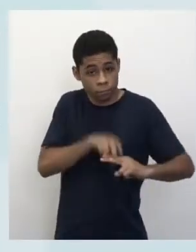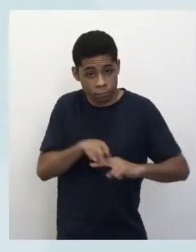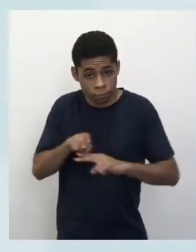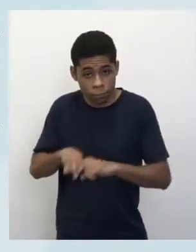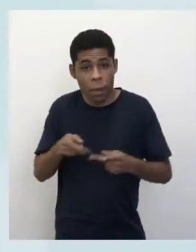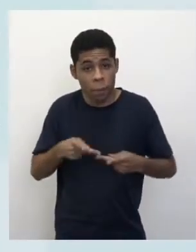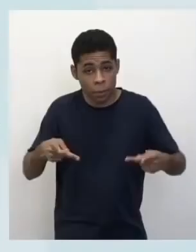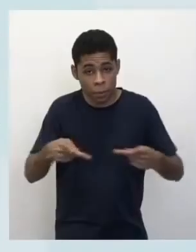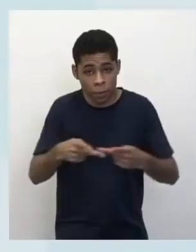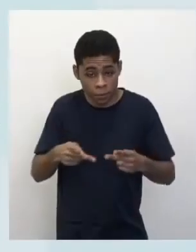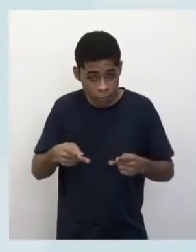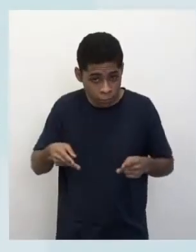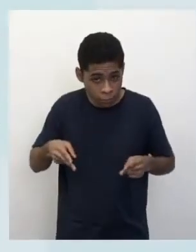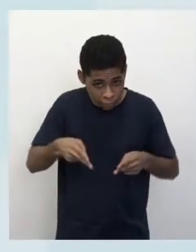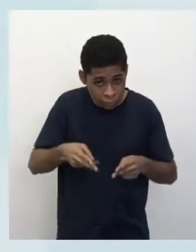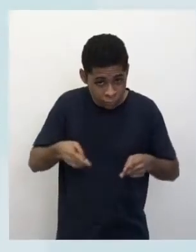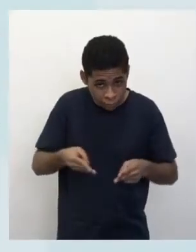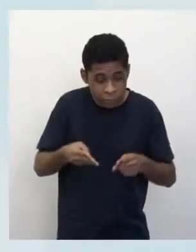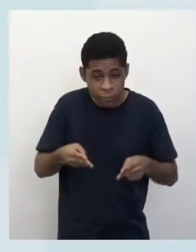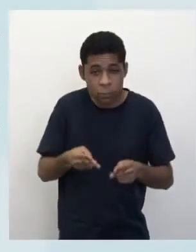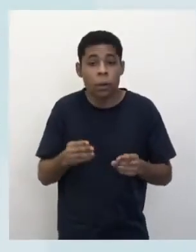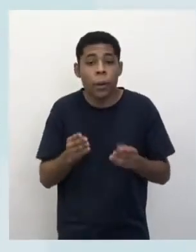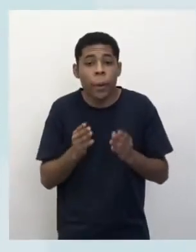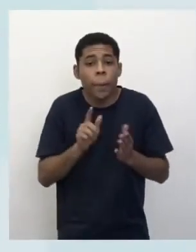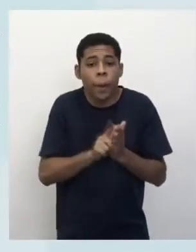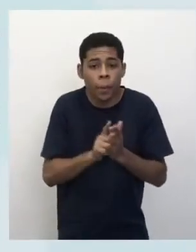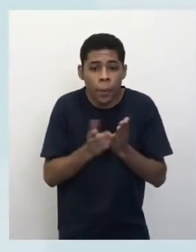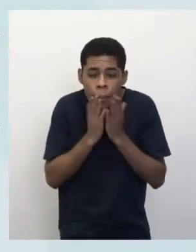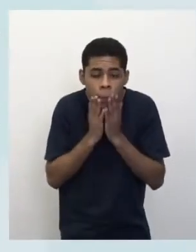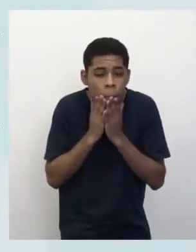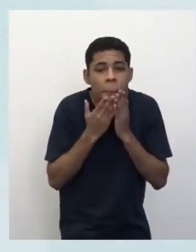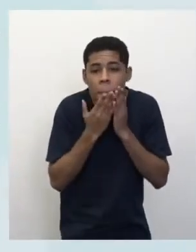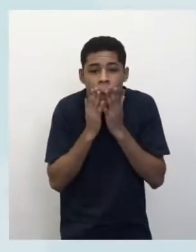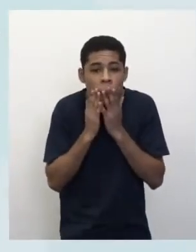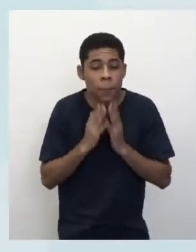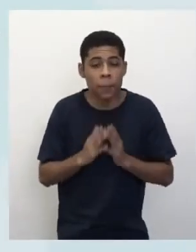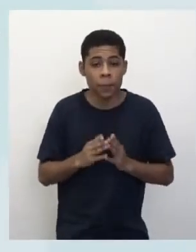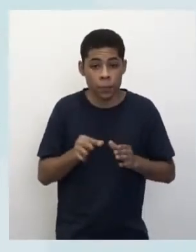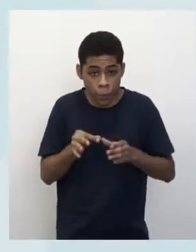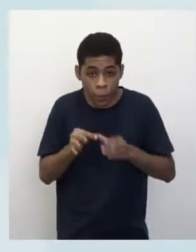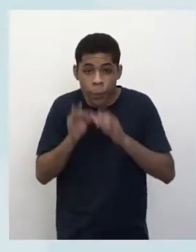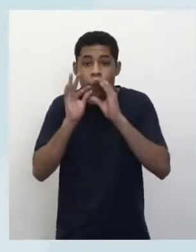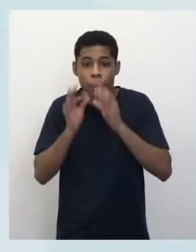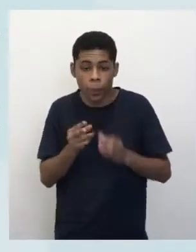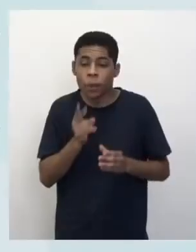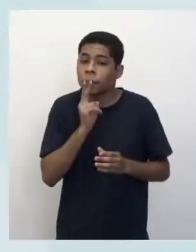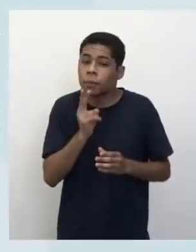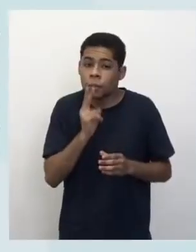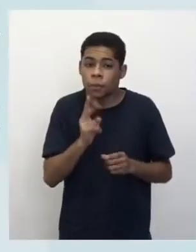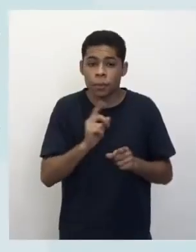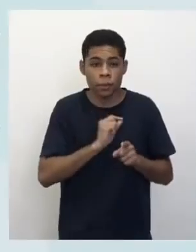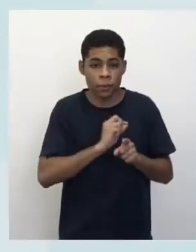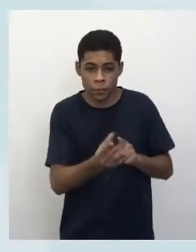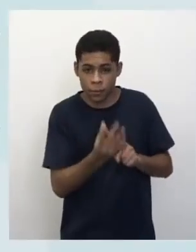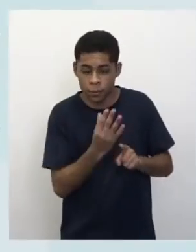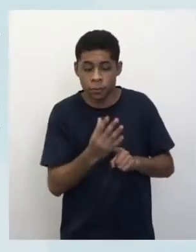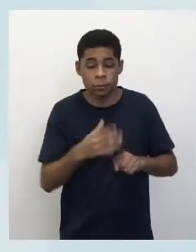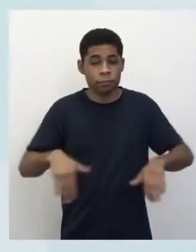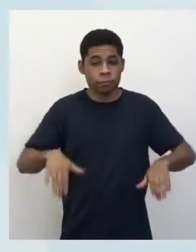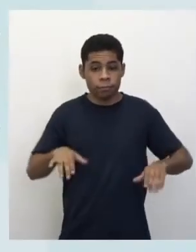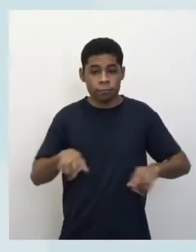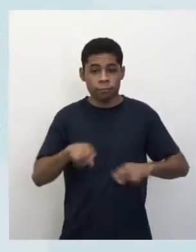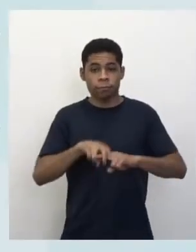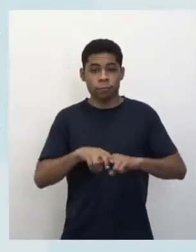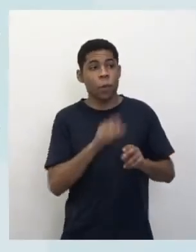pratos, talheres, copos, guardanapos. Xícaras. Cigarro e fósforo. Poltrona,